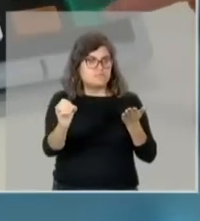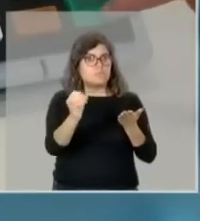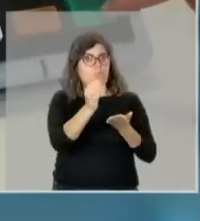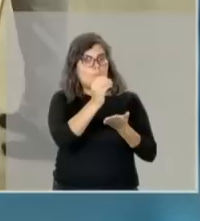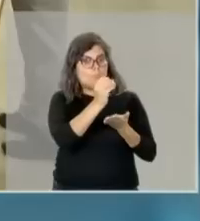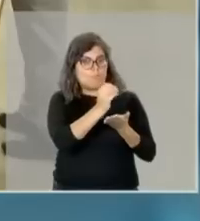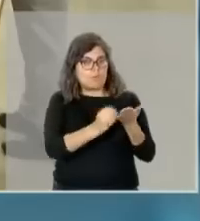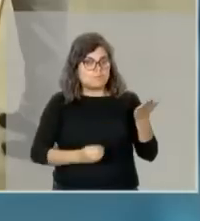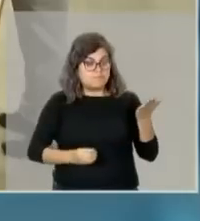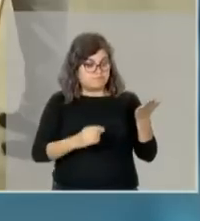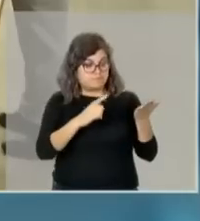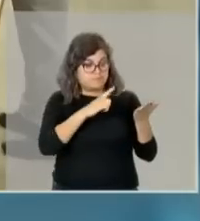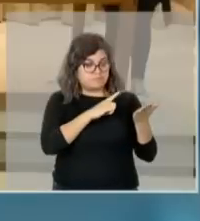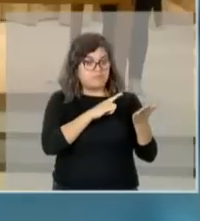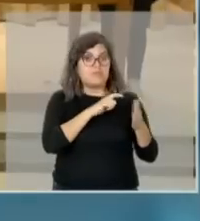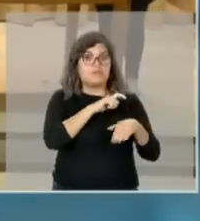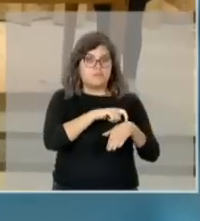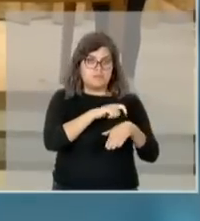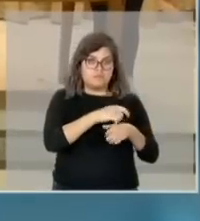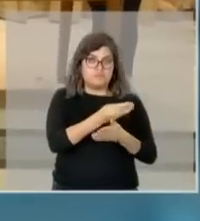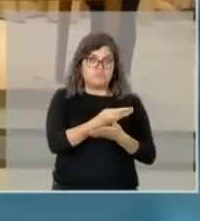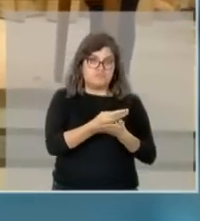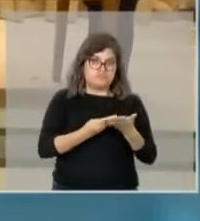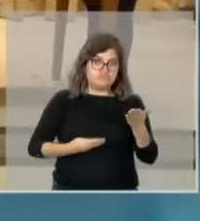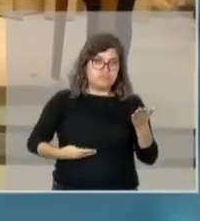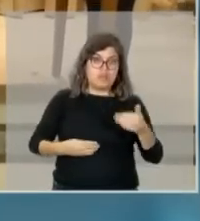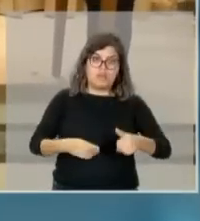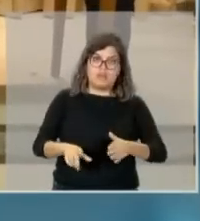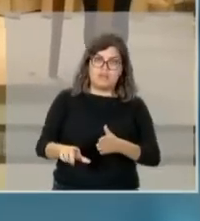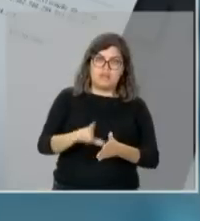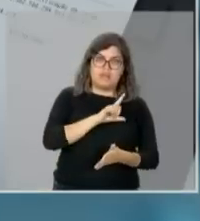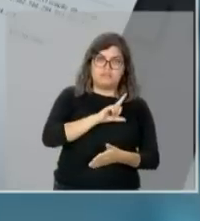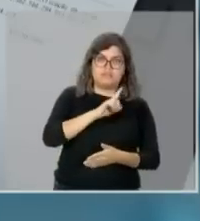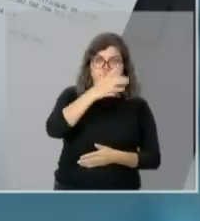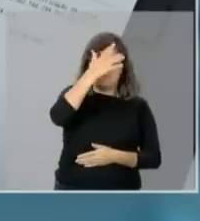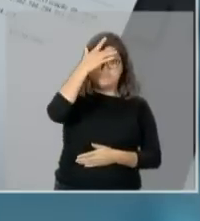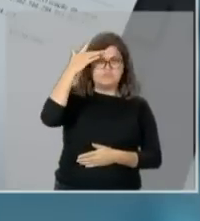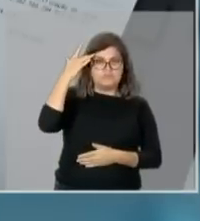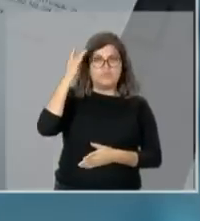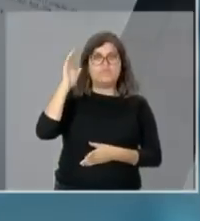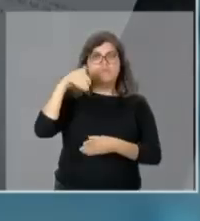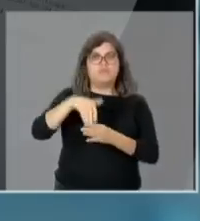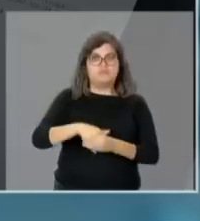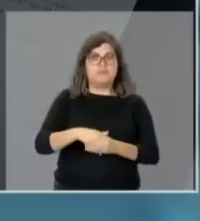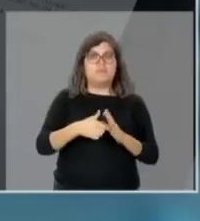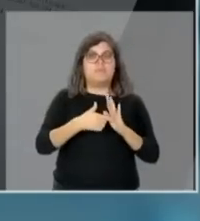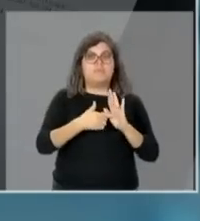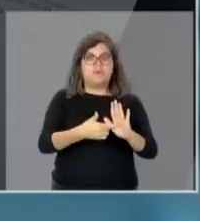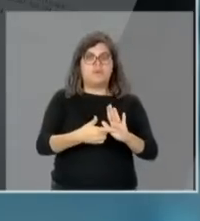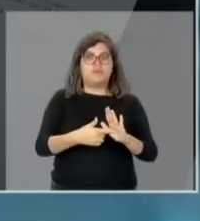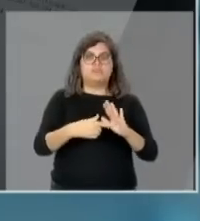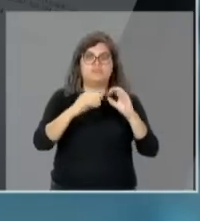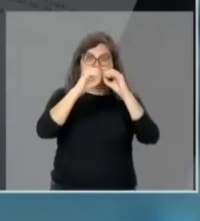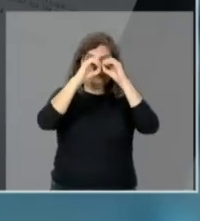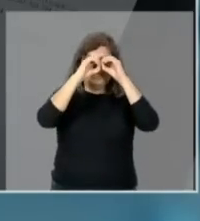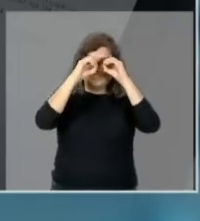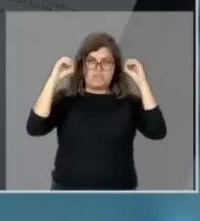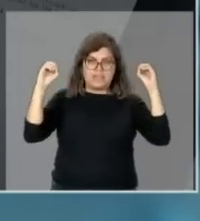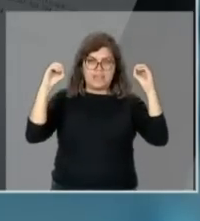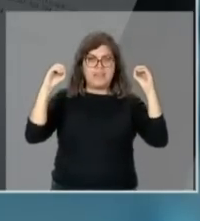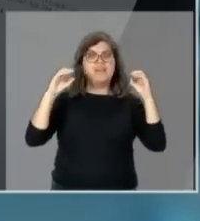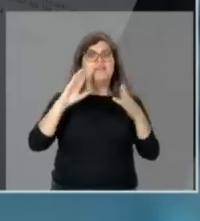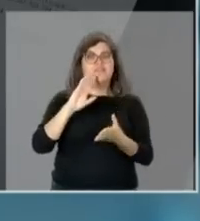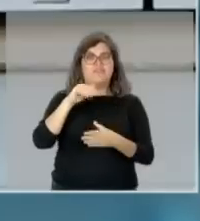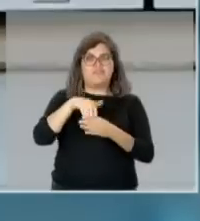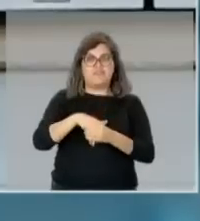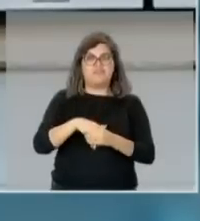o fato de outros países elas atuam mais no campo de cooperação e troca de informações junto com os membros do Tribunal Superior Eleitoral